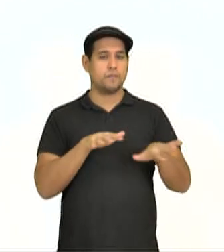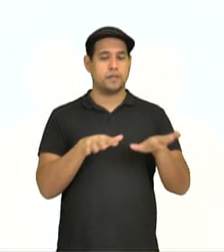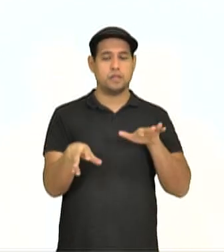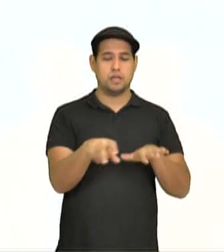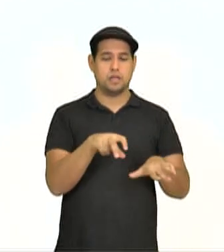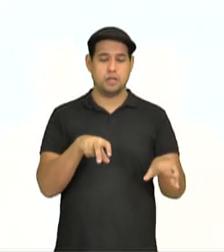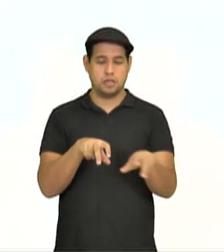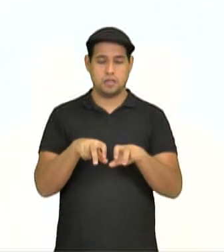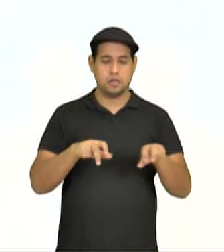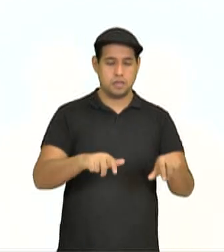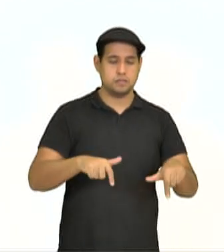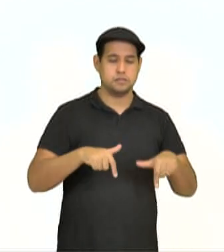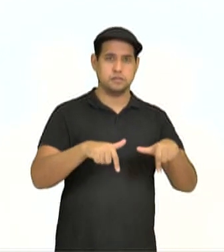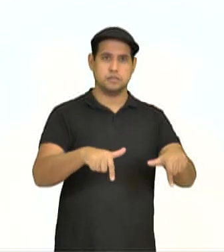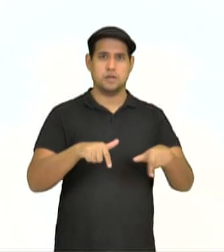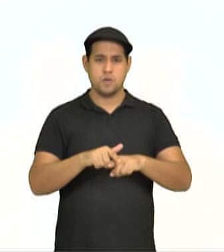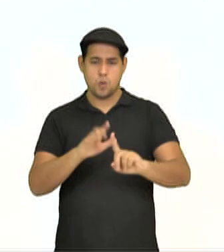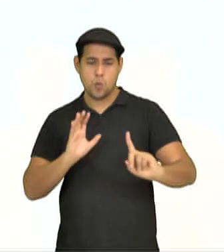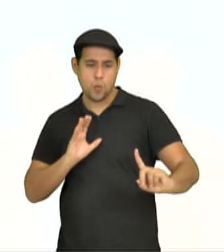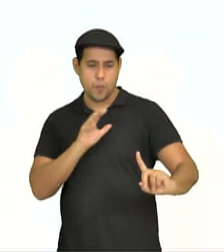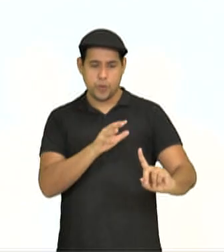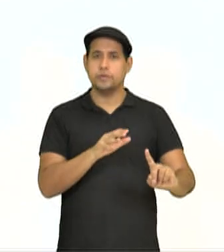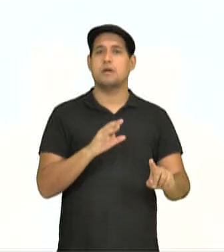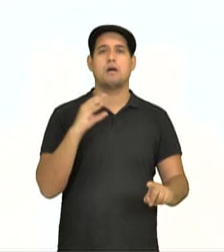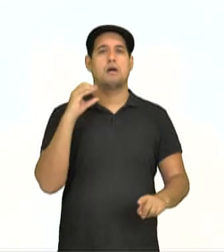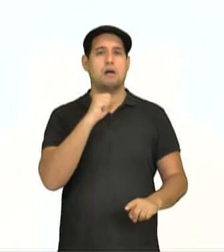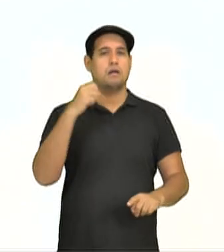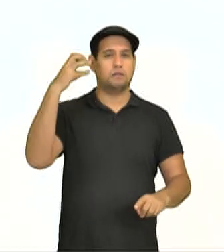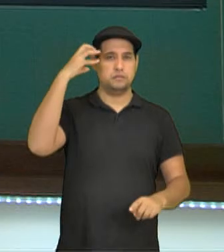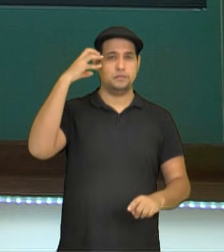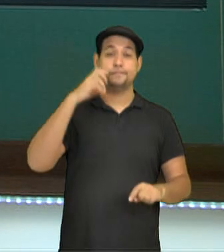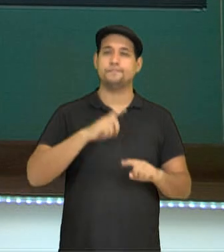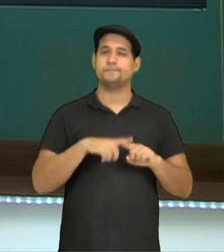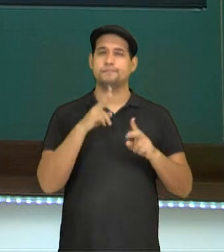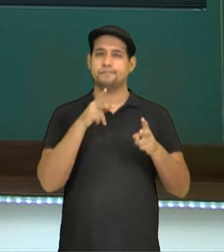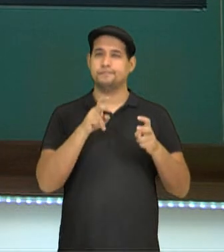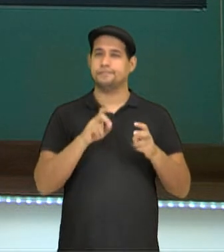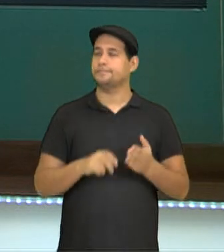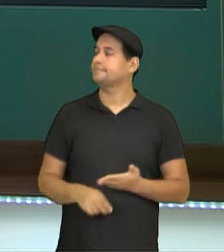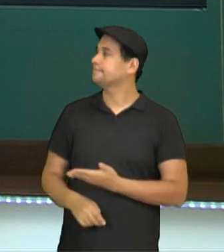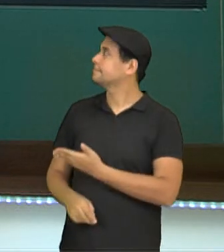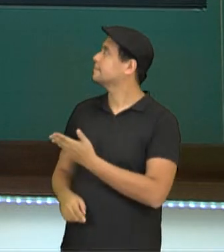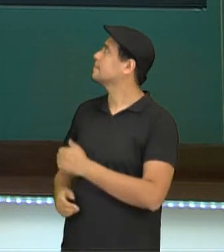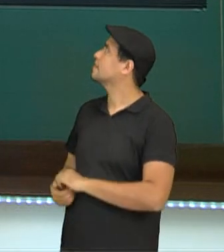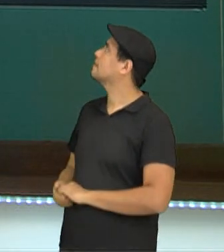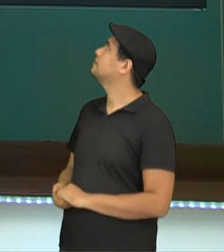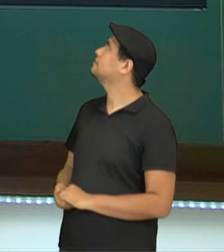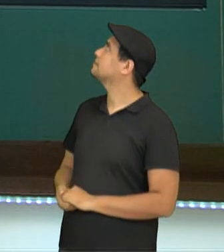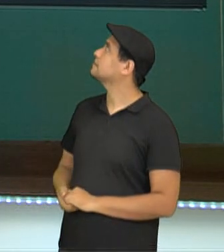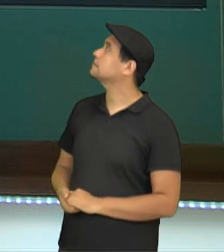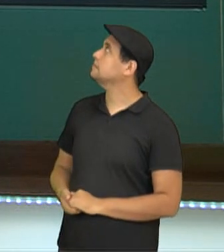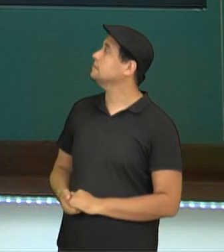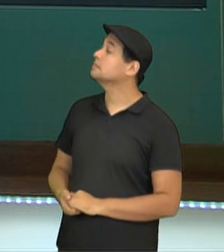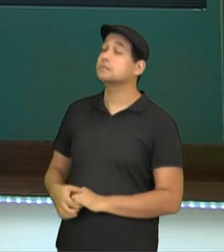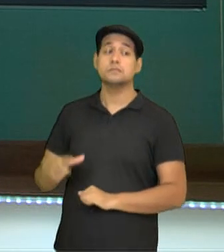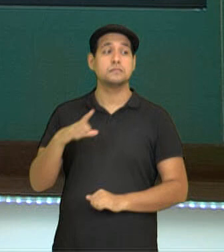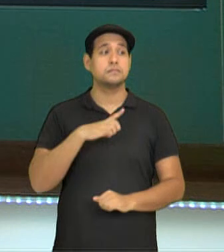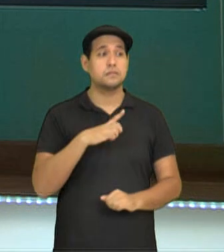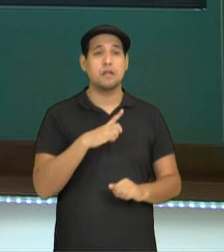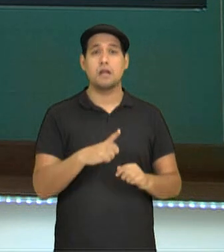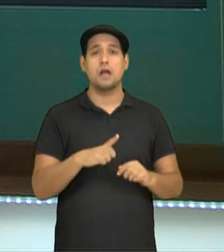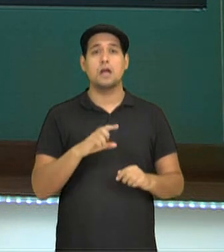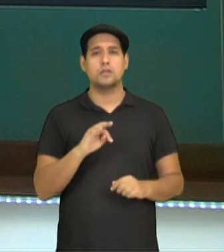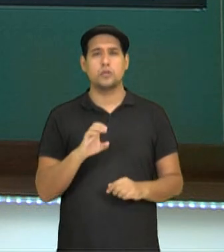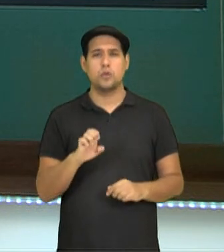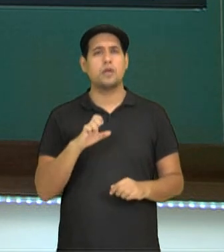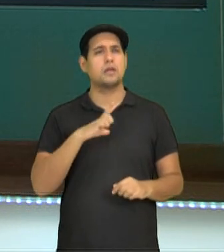o raio de ação ataca diretamente o rei inimigo. Olha o nosso GIF aqui do lado. Ó. Nós temos a torre que